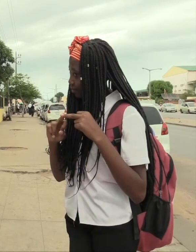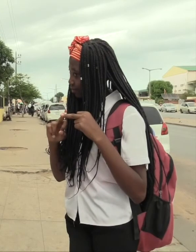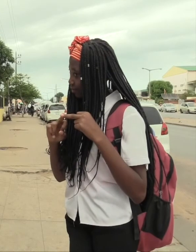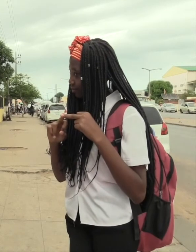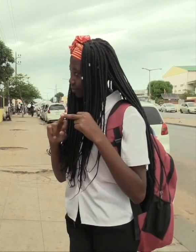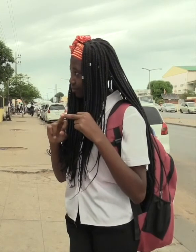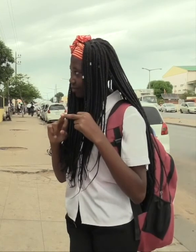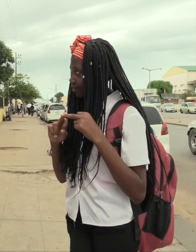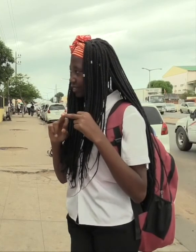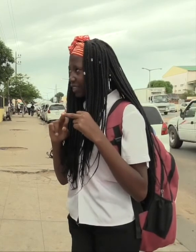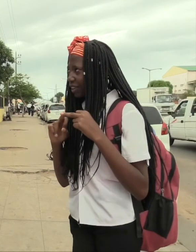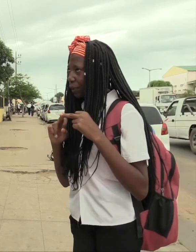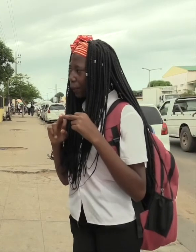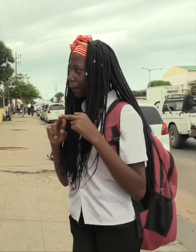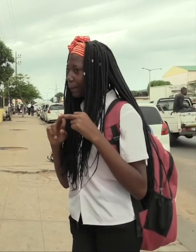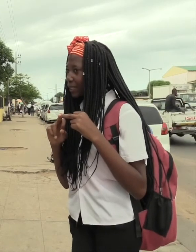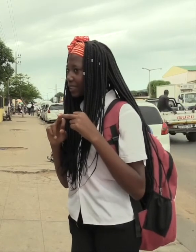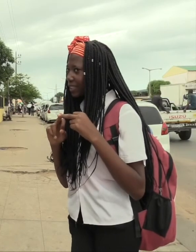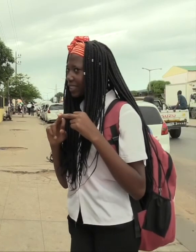internet,